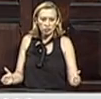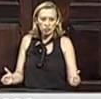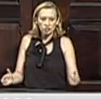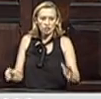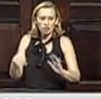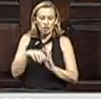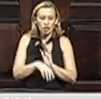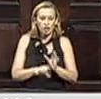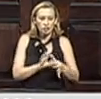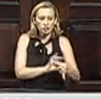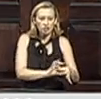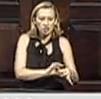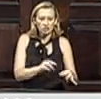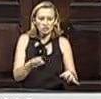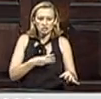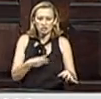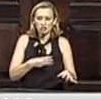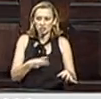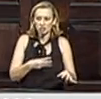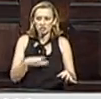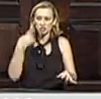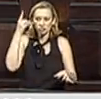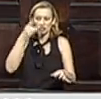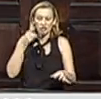número 73, deputado Gilberto Palmares.